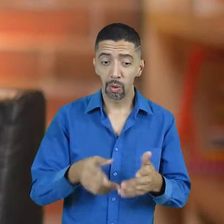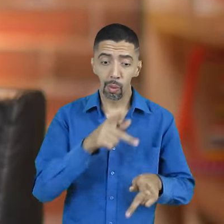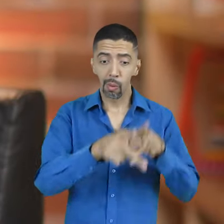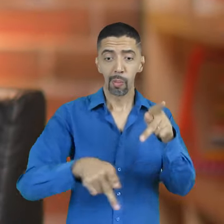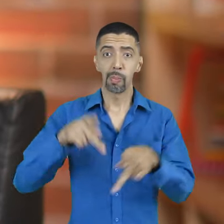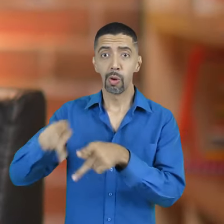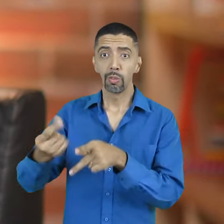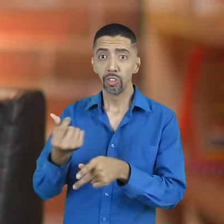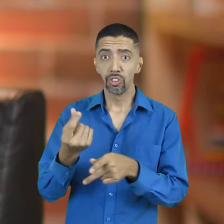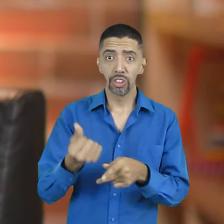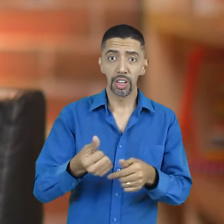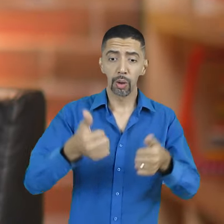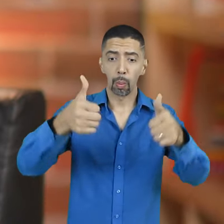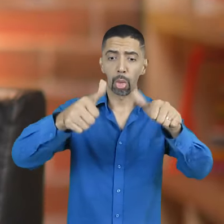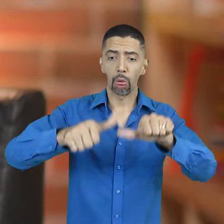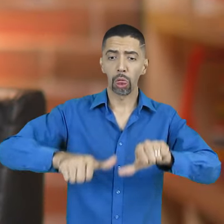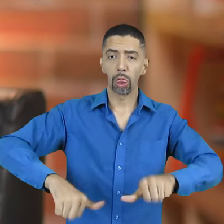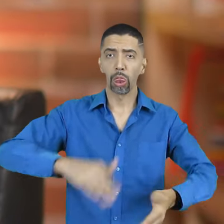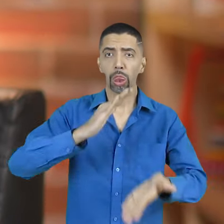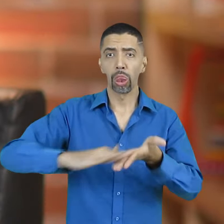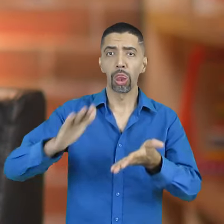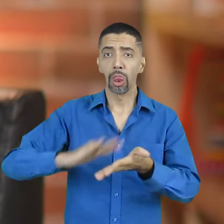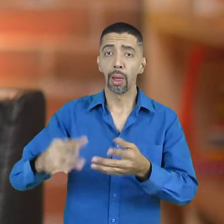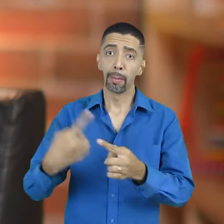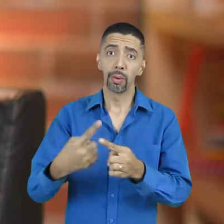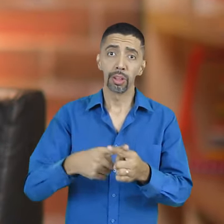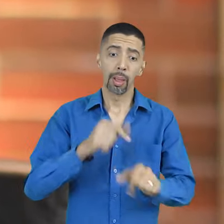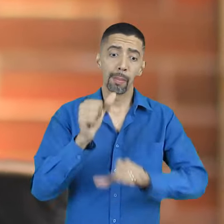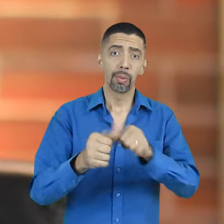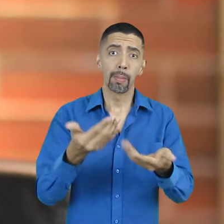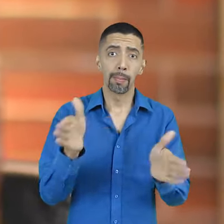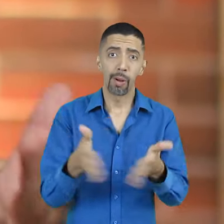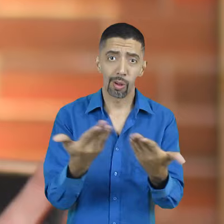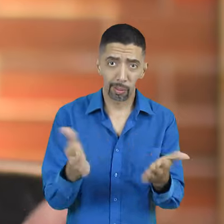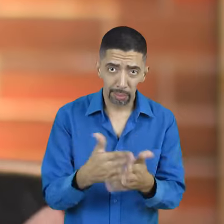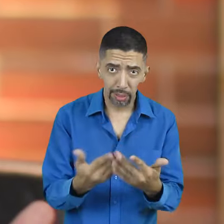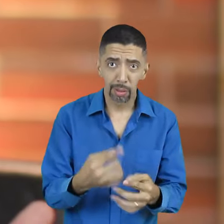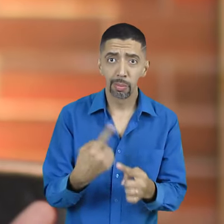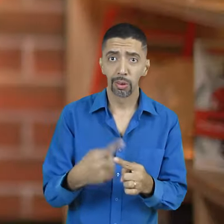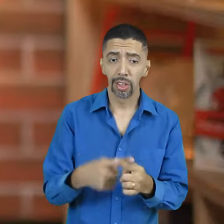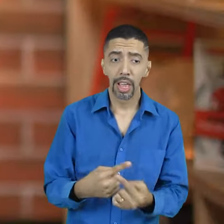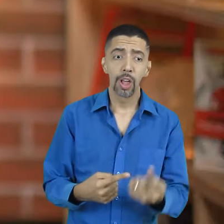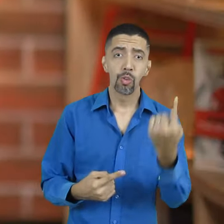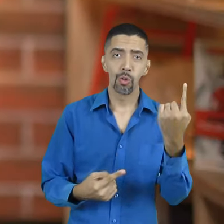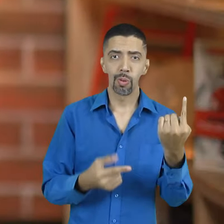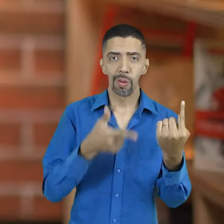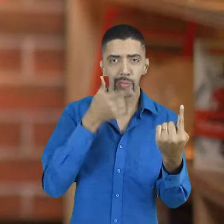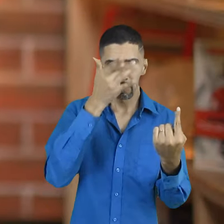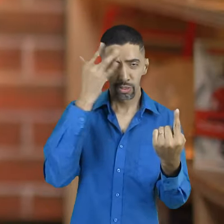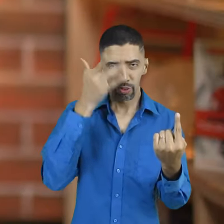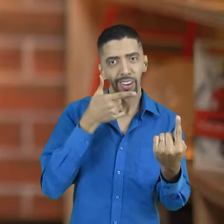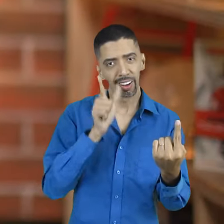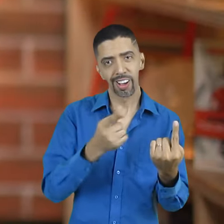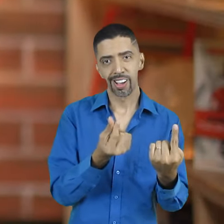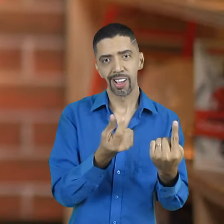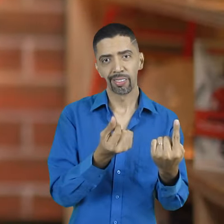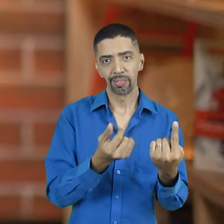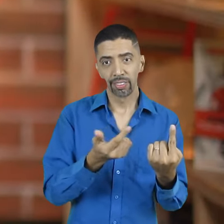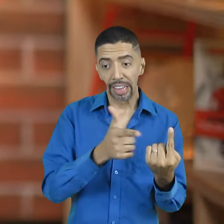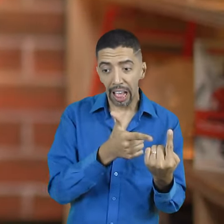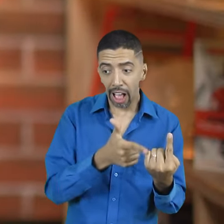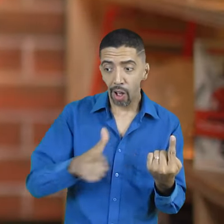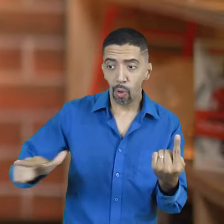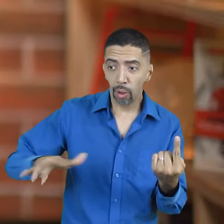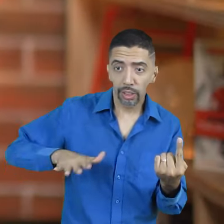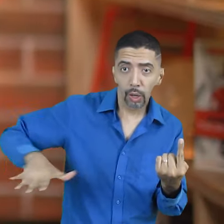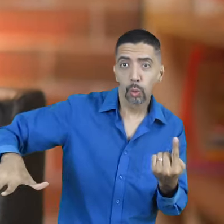Pobre em todos os sentidos, porque enquanto um ganha, milhões perdem. Isso não é um jogo de equilíbrio na